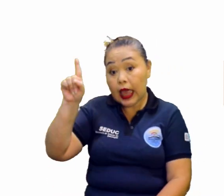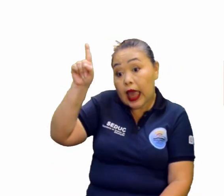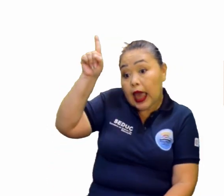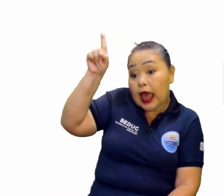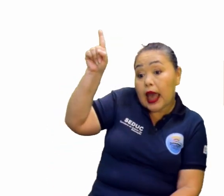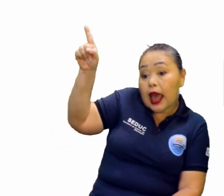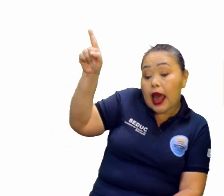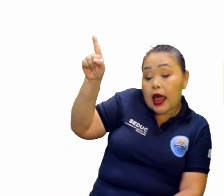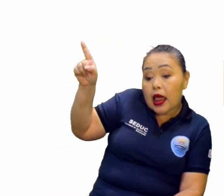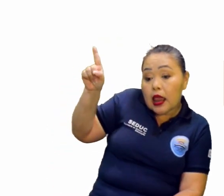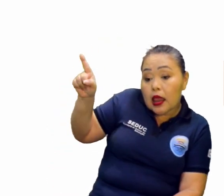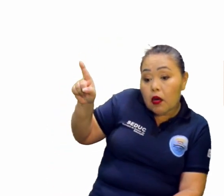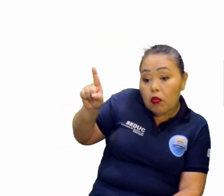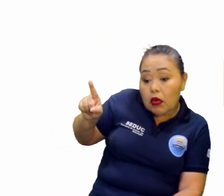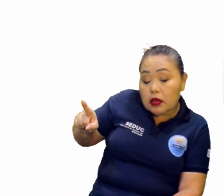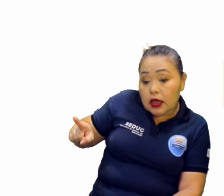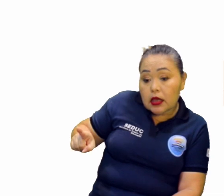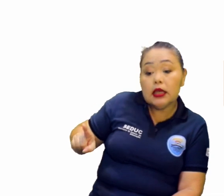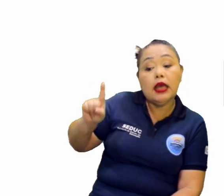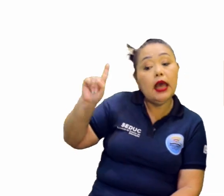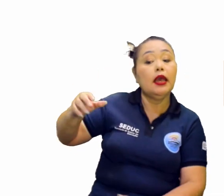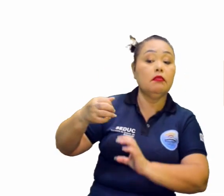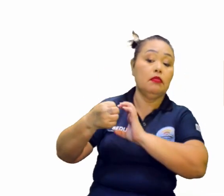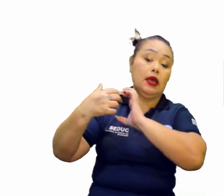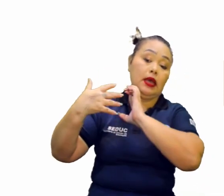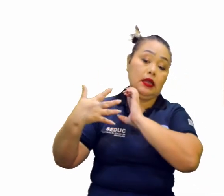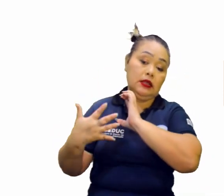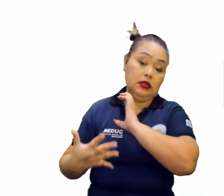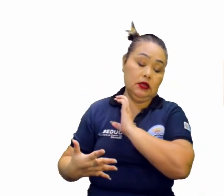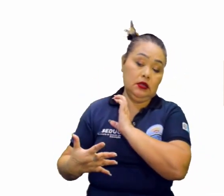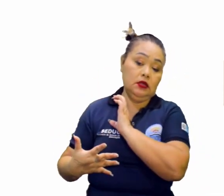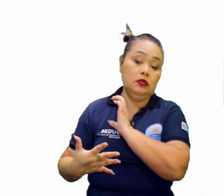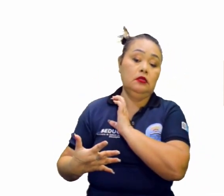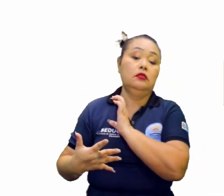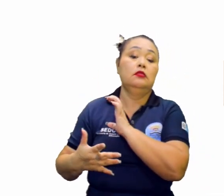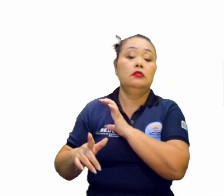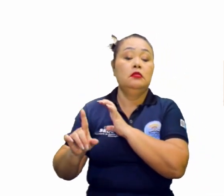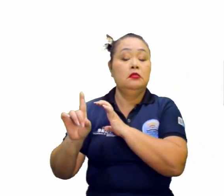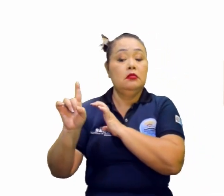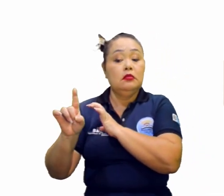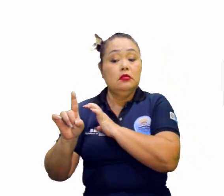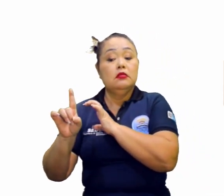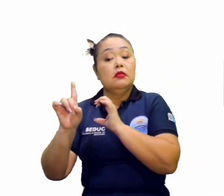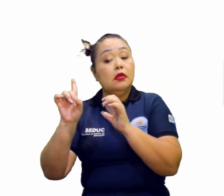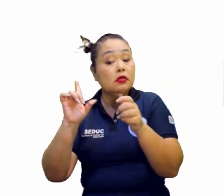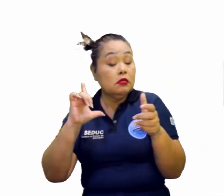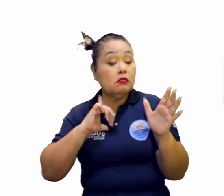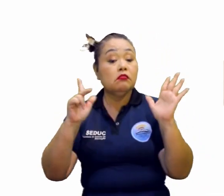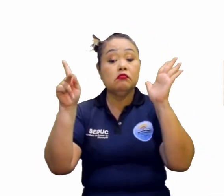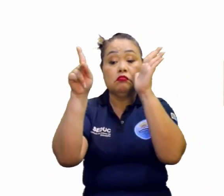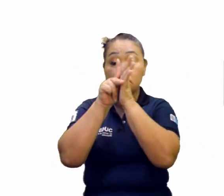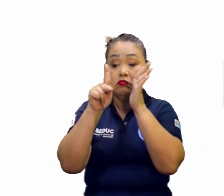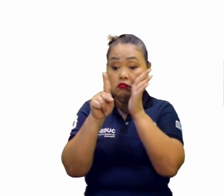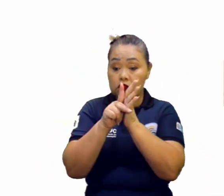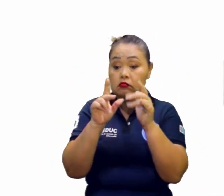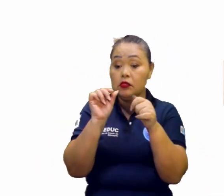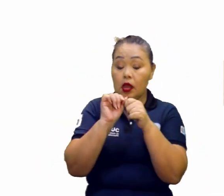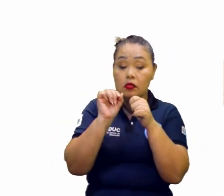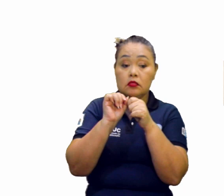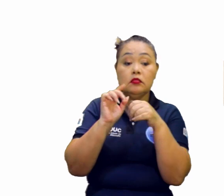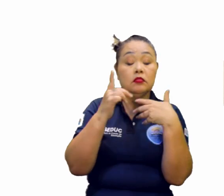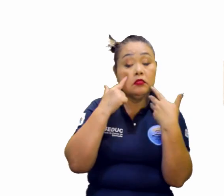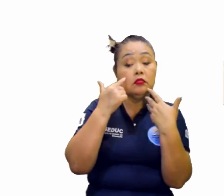vai favorecer, então, aí essa dinâmica dessa uma alteração, né, da qualidade das características físicas,